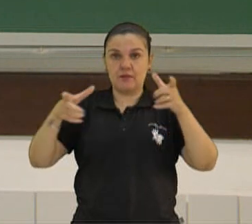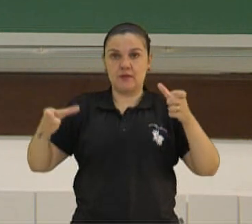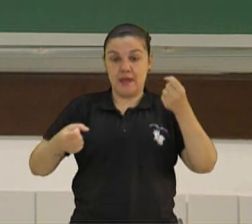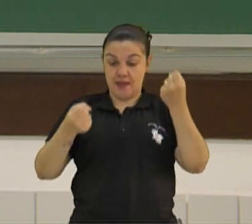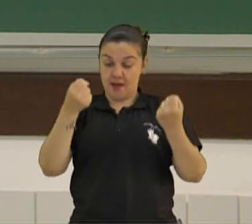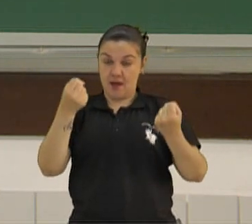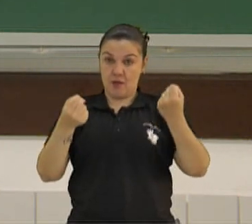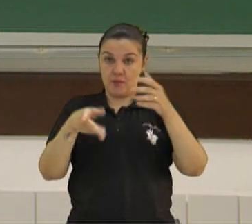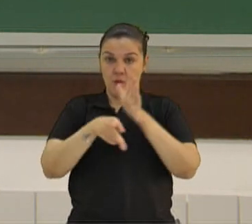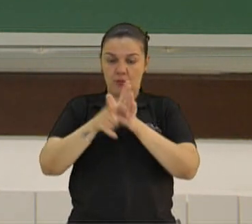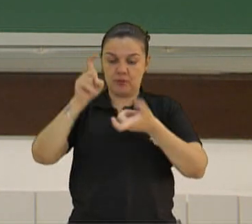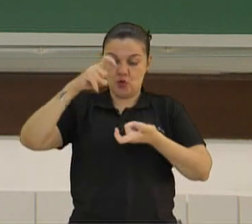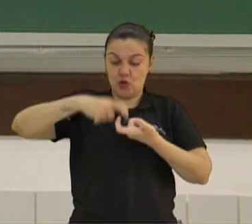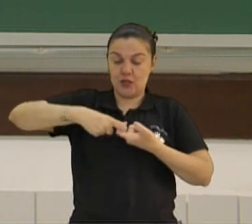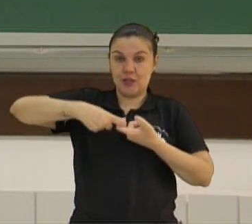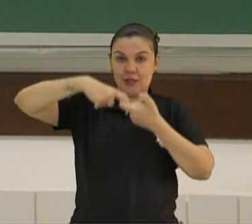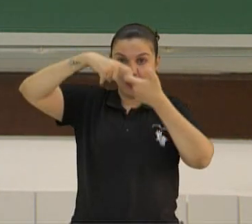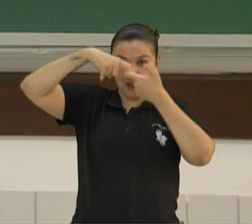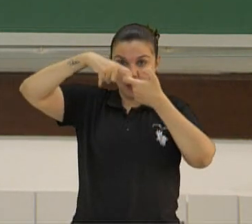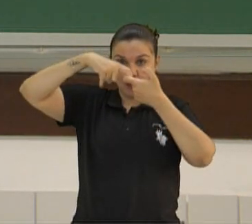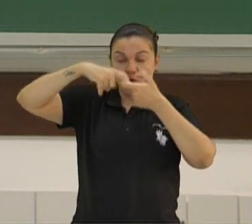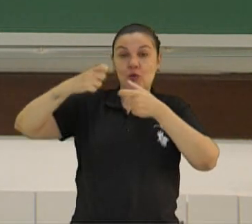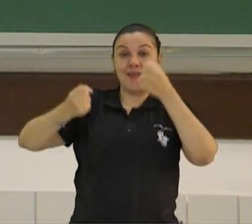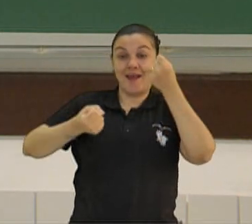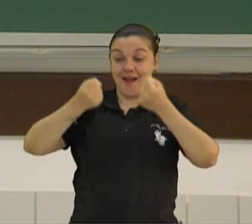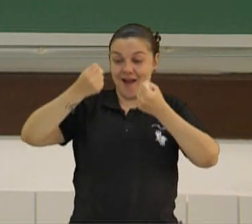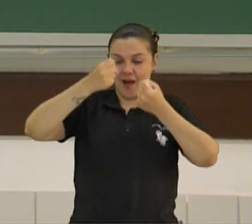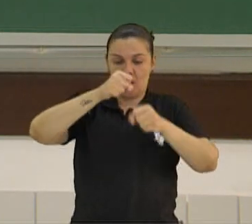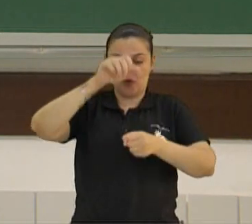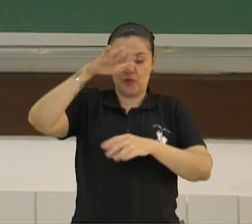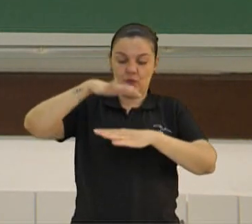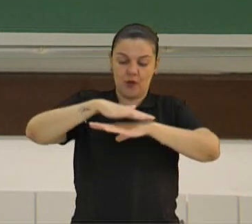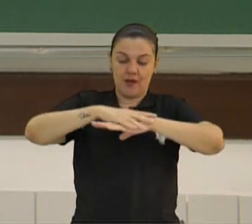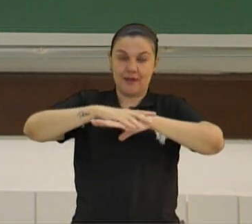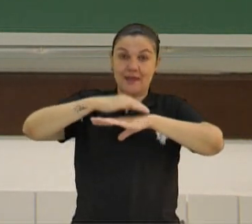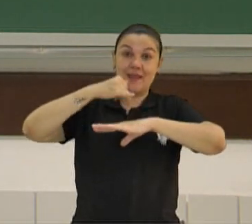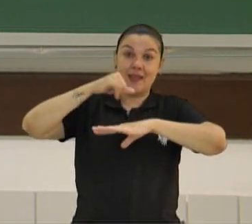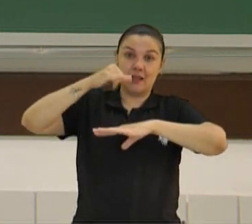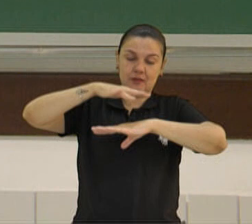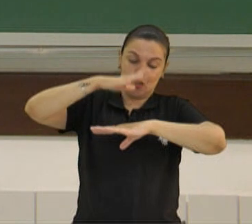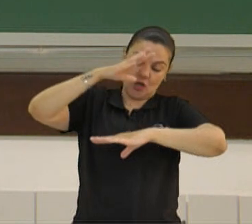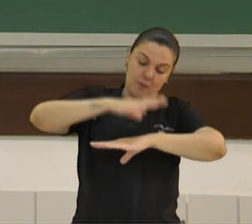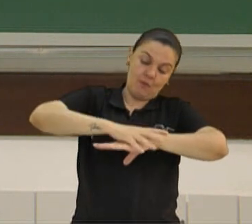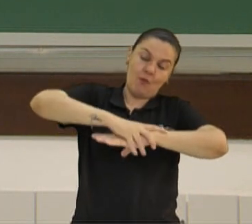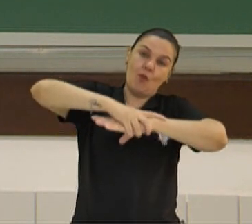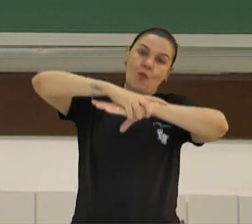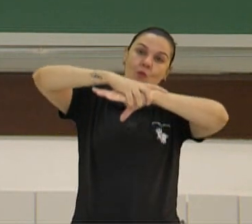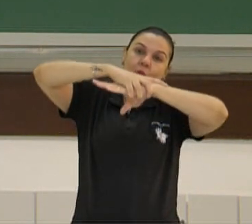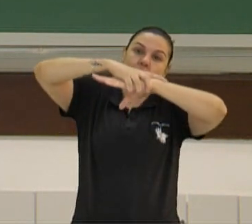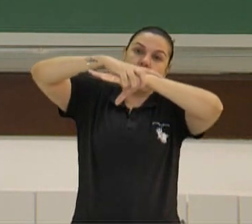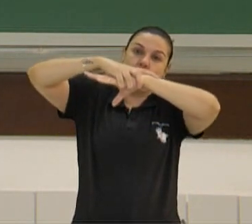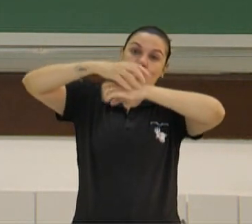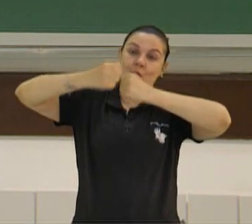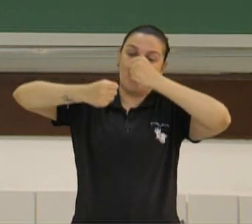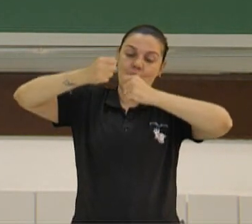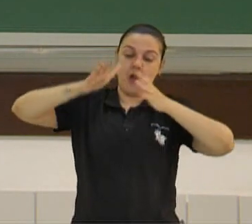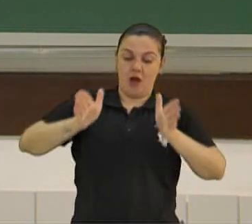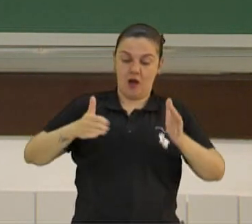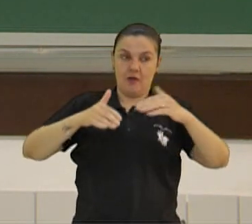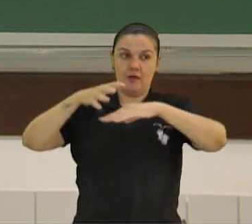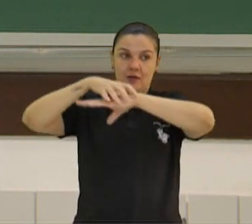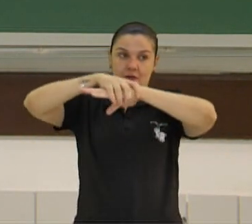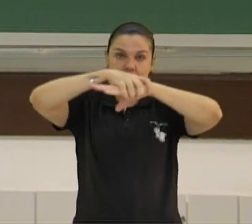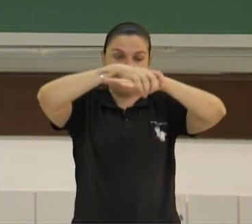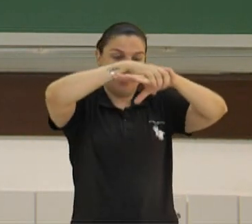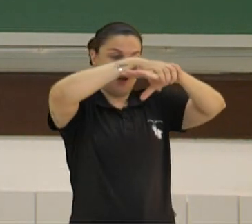caminhão guincho que ele vai em cima do carro e ele faz passar eletricidade. Ele gruda o carro e aí ele